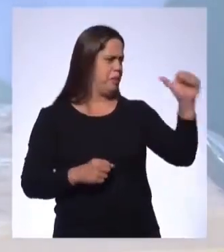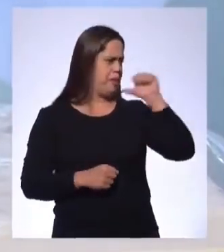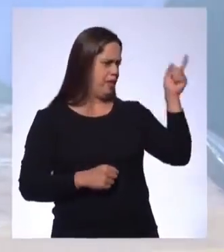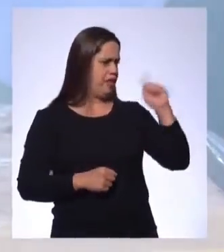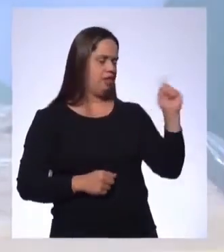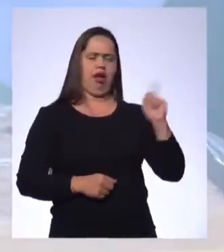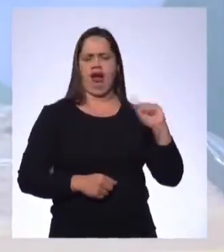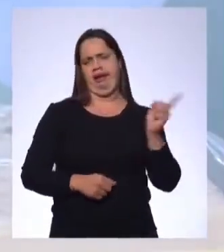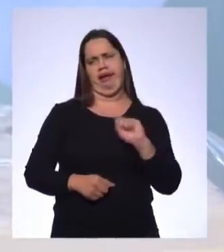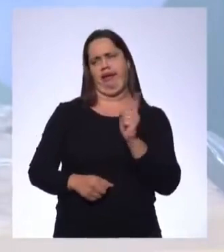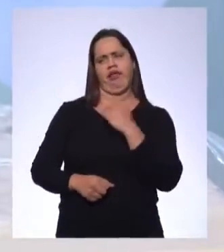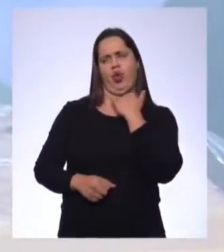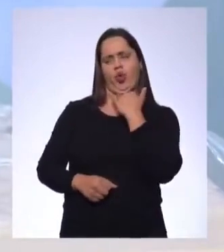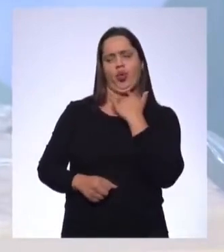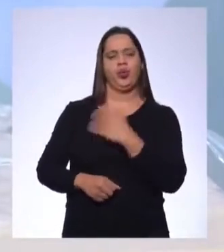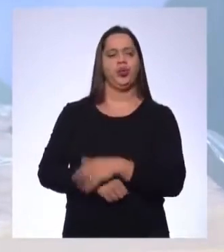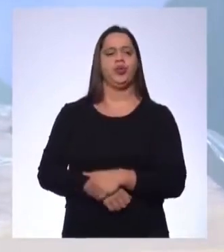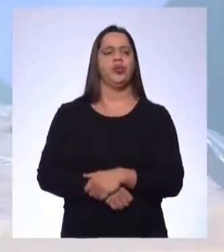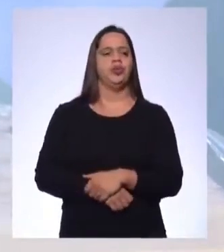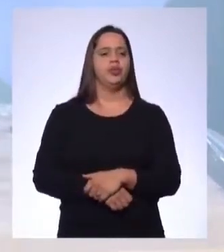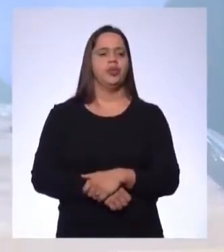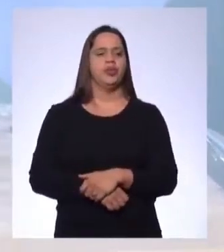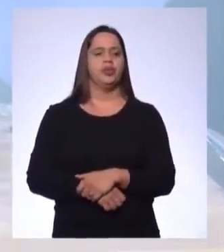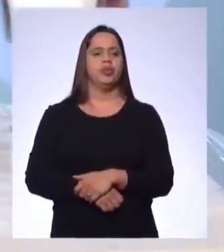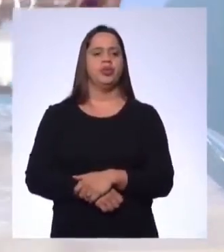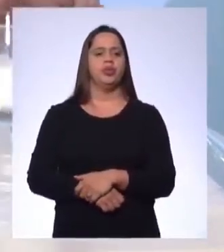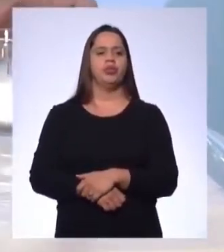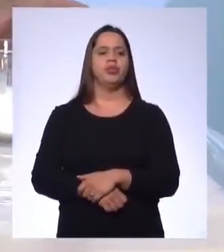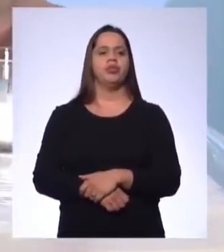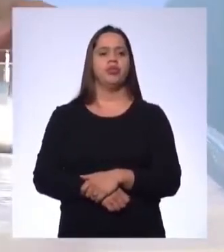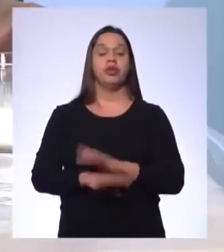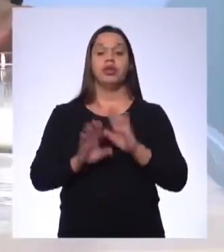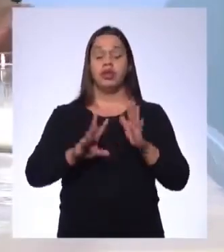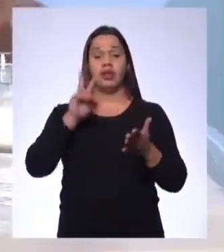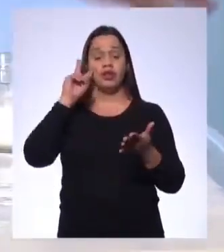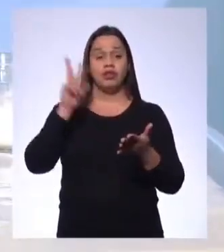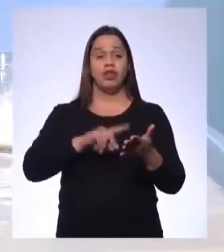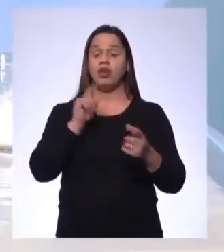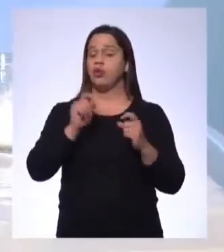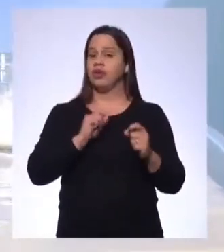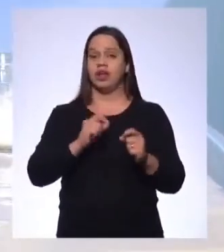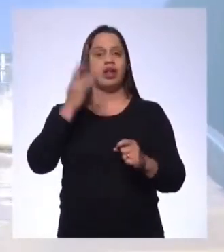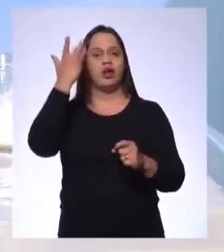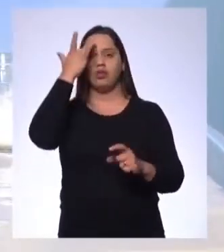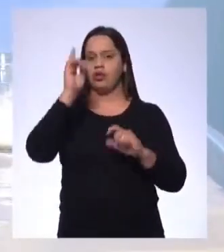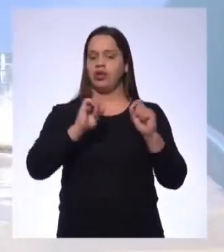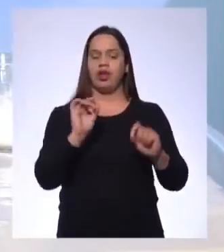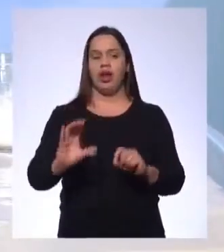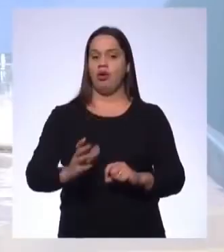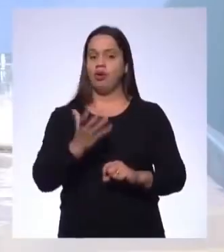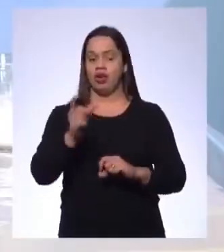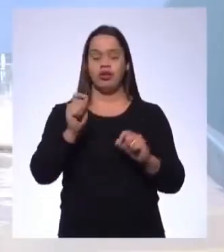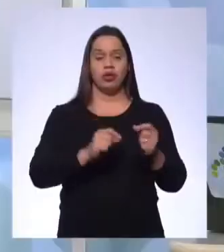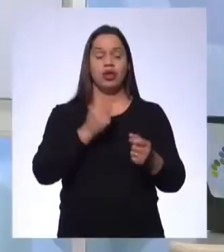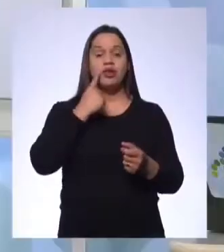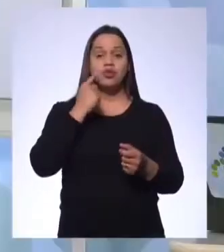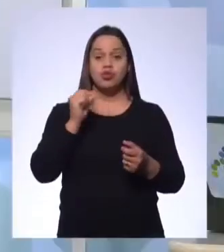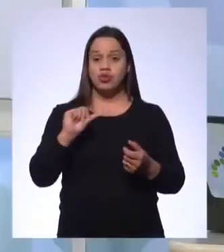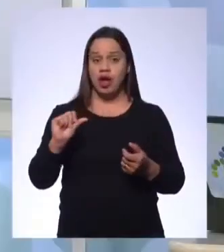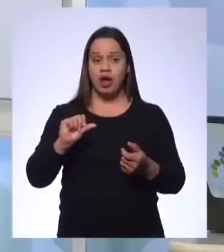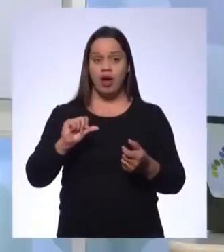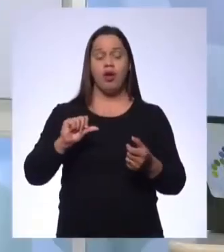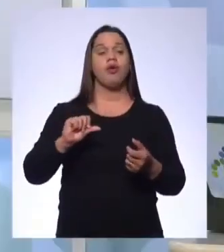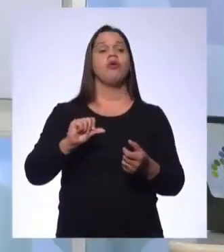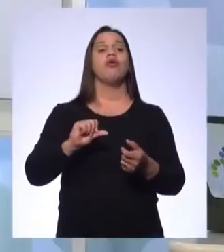não. Tá certo? Ok. O sal também, eu não sei qual a reação química que acontece, mas eu sei que a